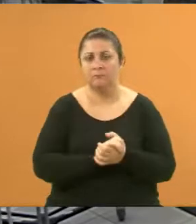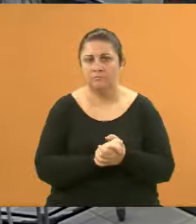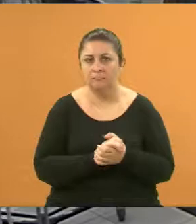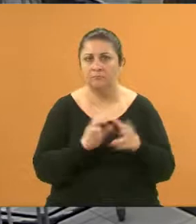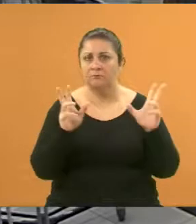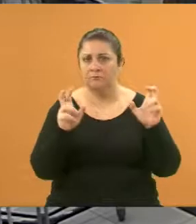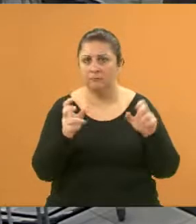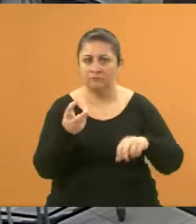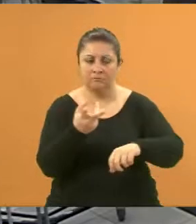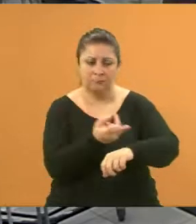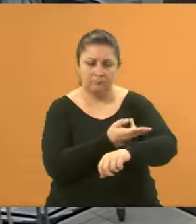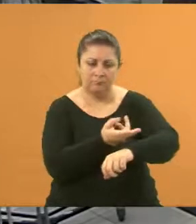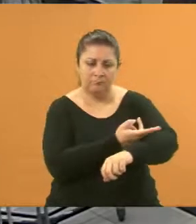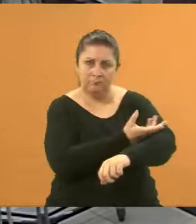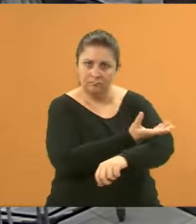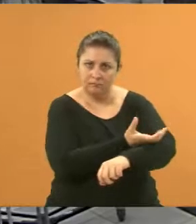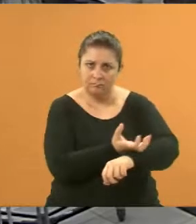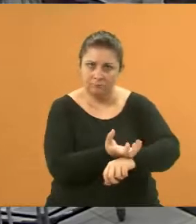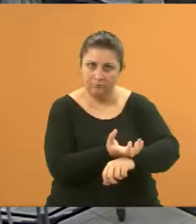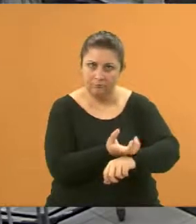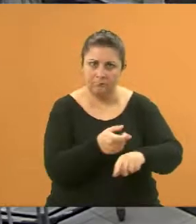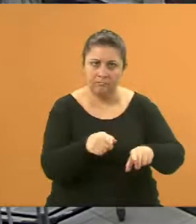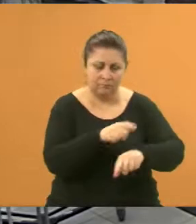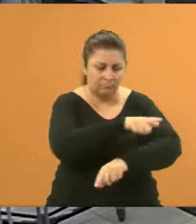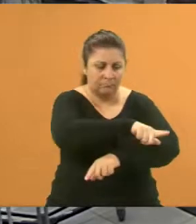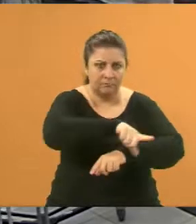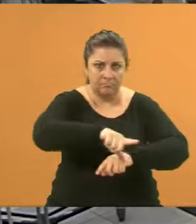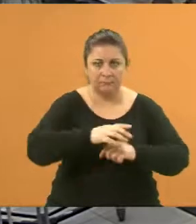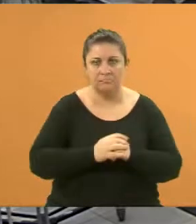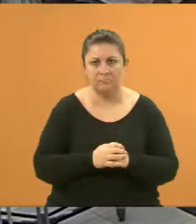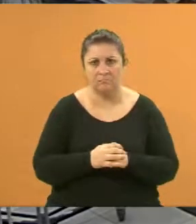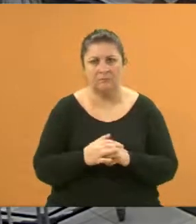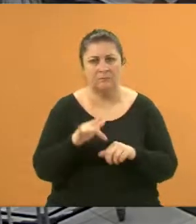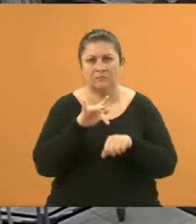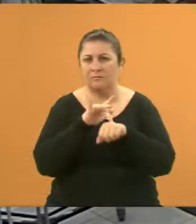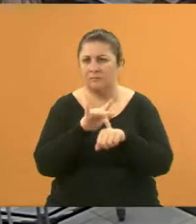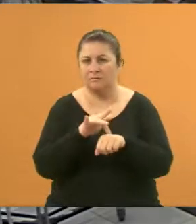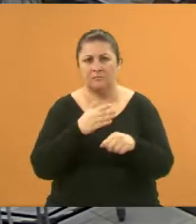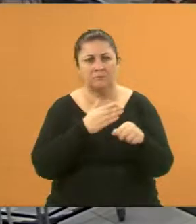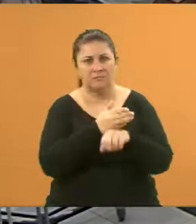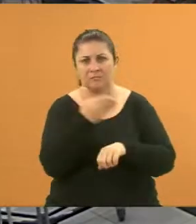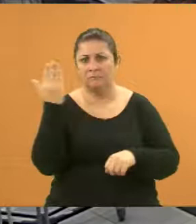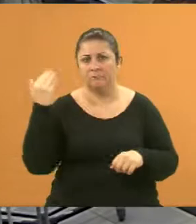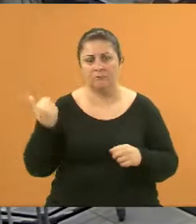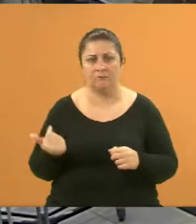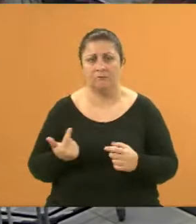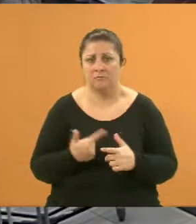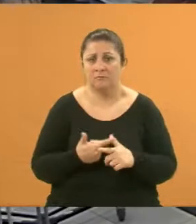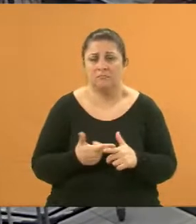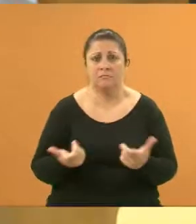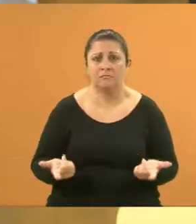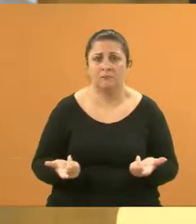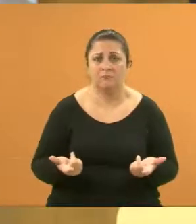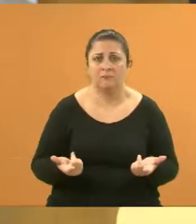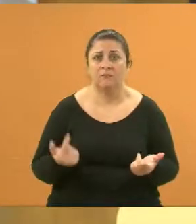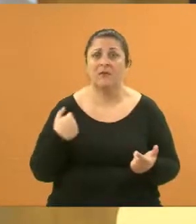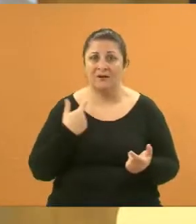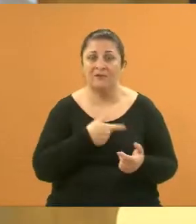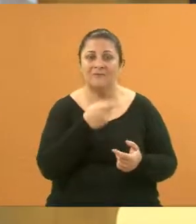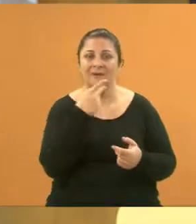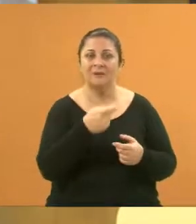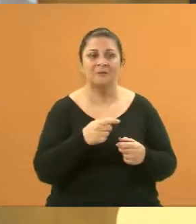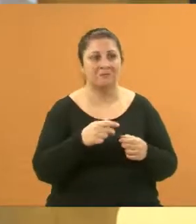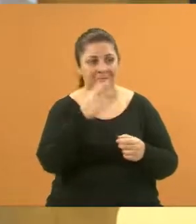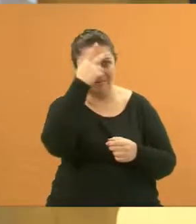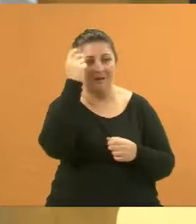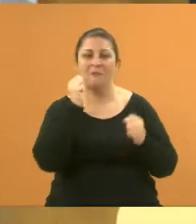capina e limpeza de seus lotes. Na verdade, seria um absurdo a gente aprovar do jeito que veio, por conta de que a gente está autorizando as pessoas